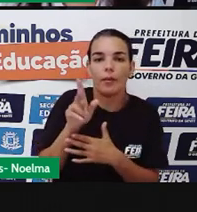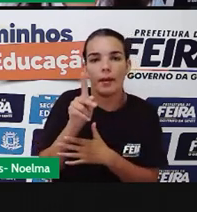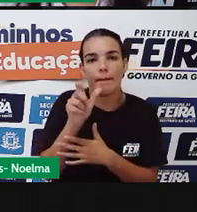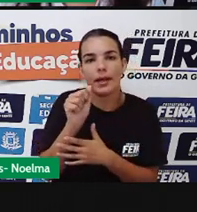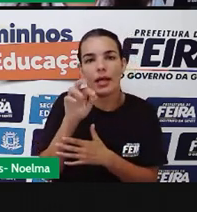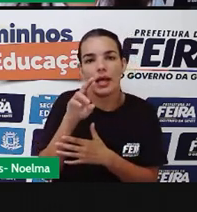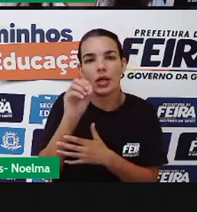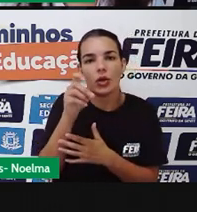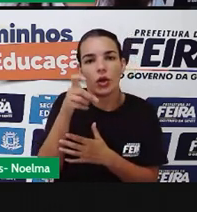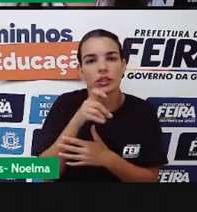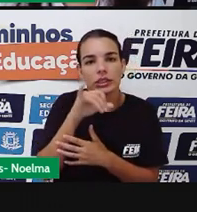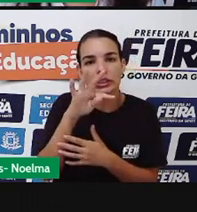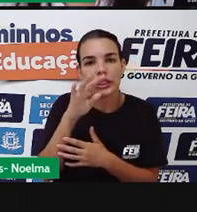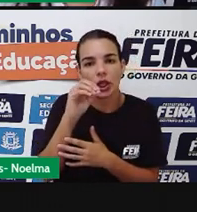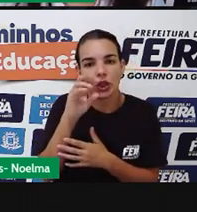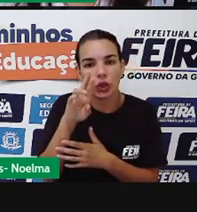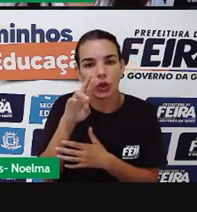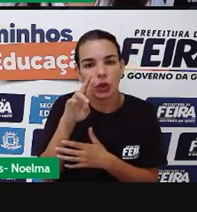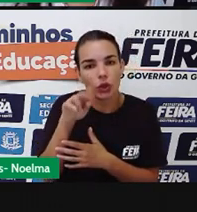paroxítona. Árvore.